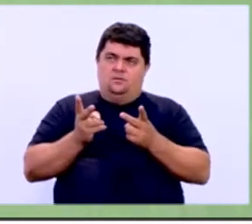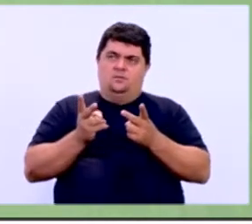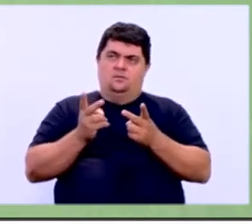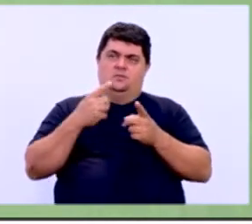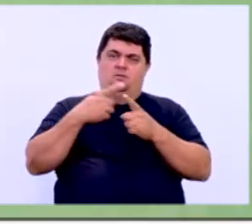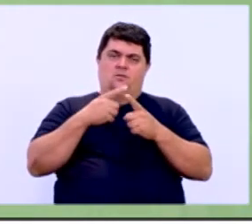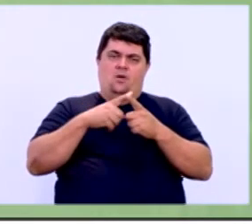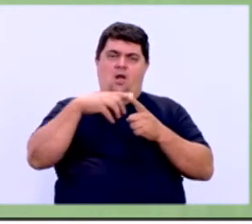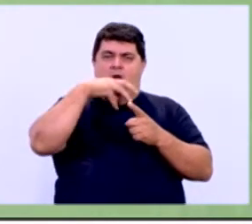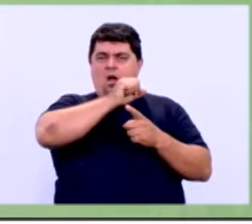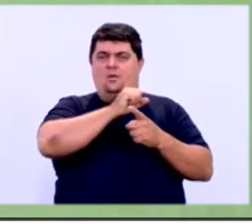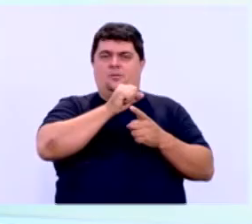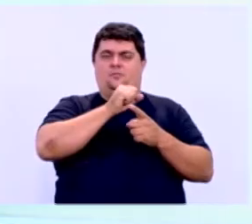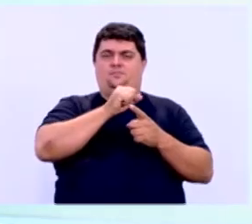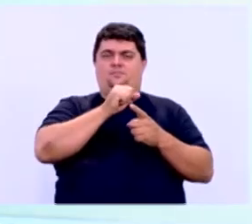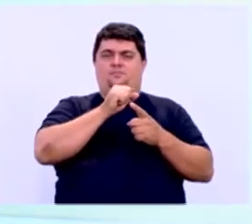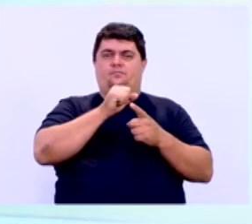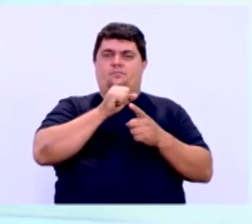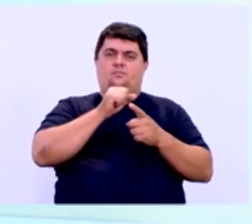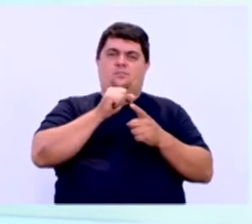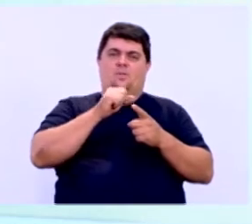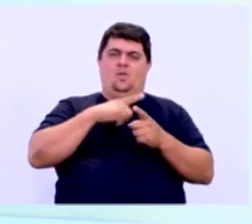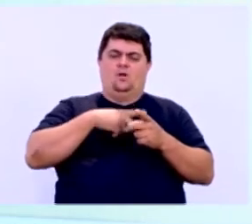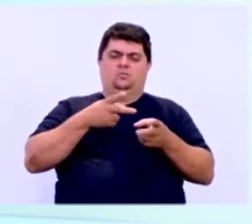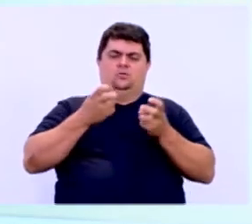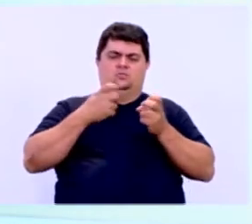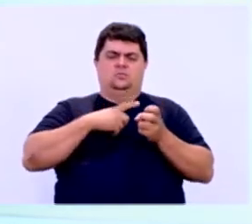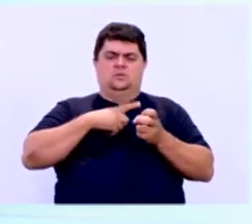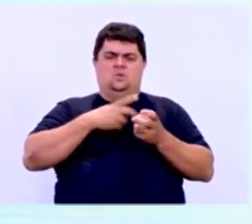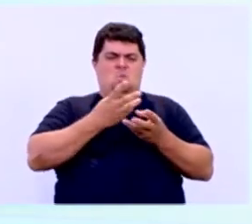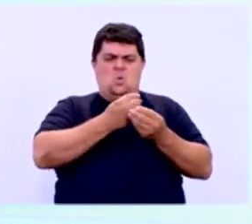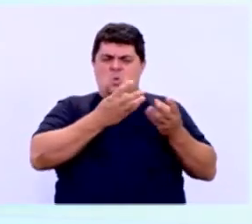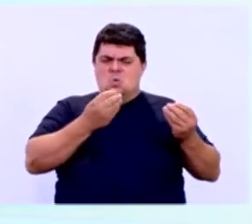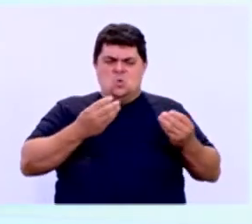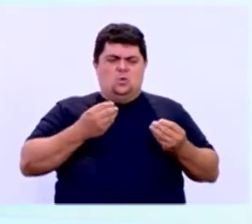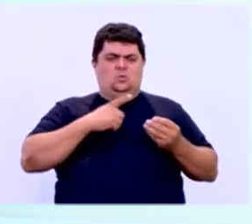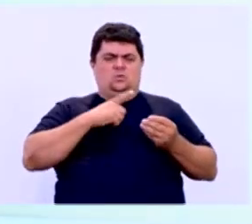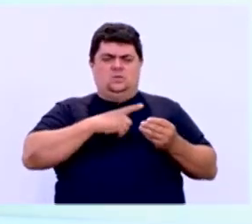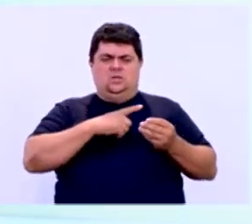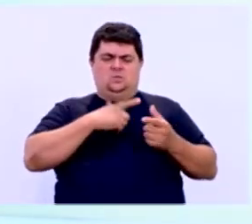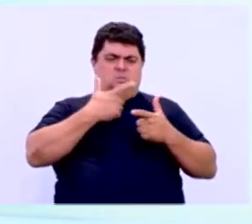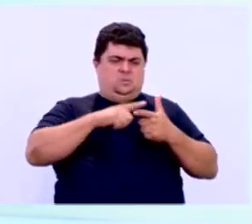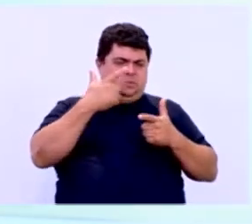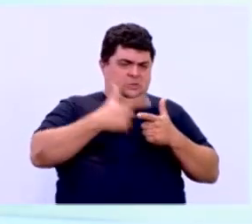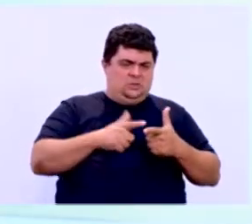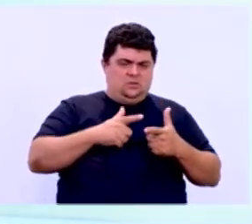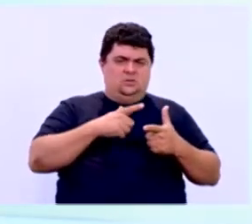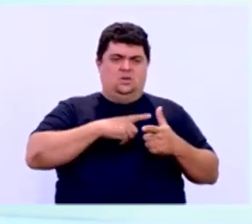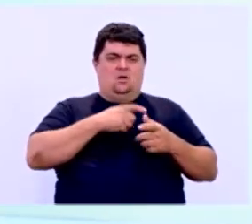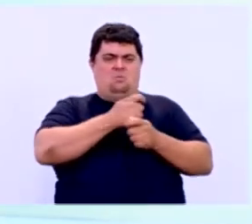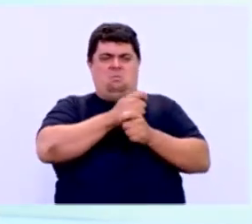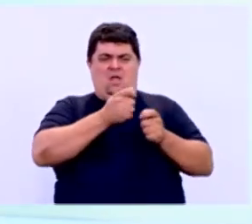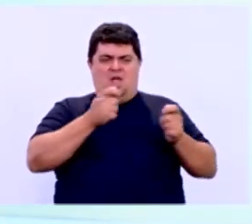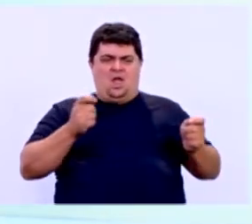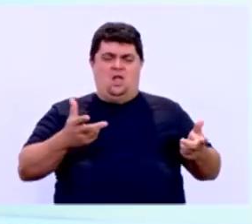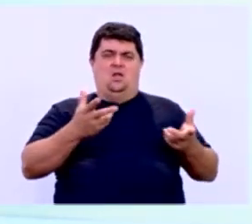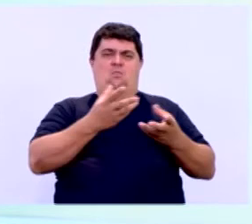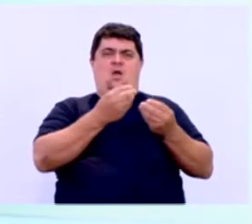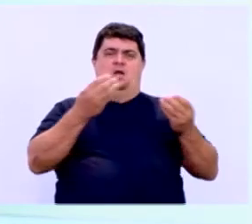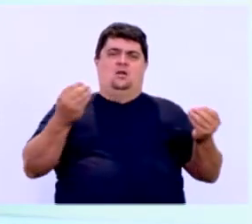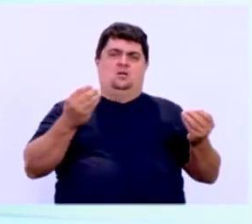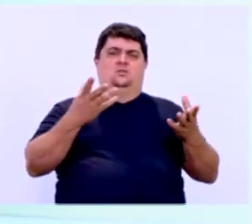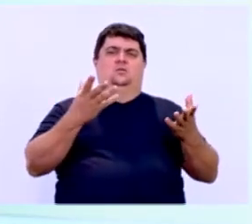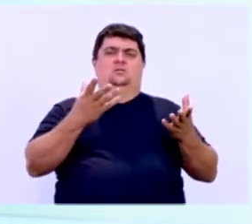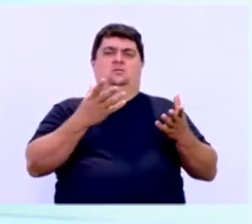Eu tenho um estoque na minha empresa, eu observo que o meu estoque está elevado, que está me causando um certo gasto, um